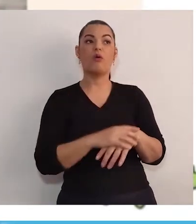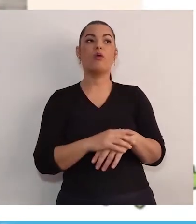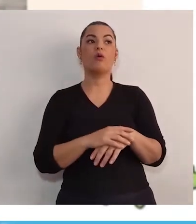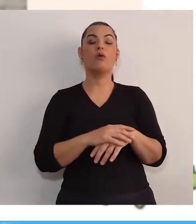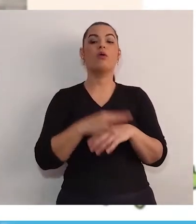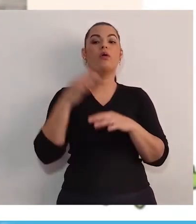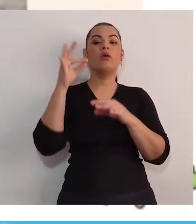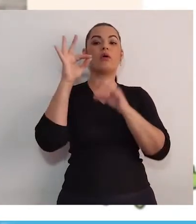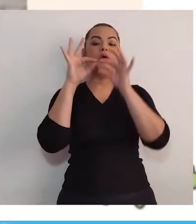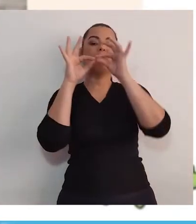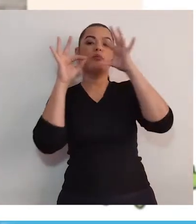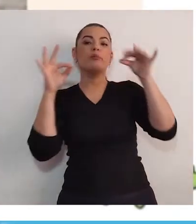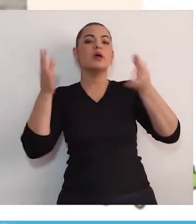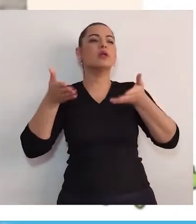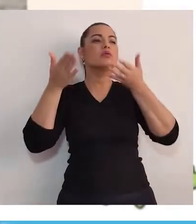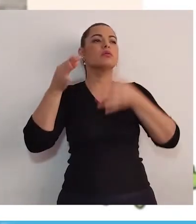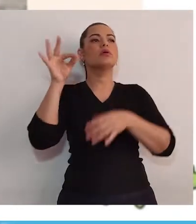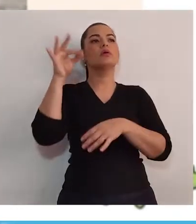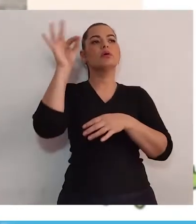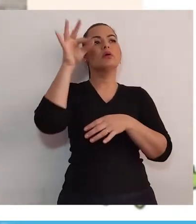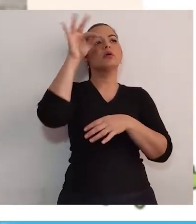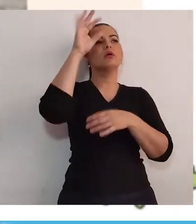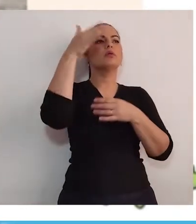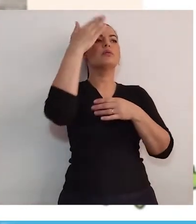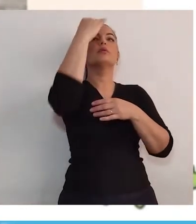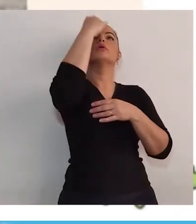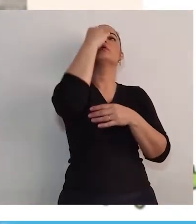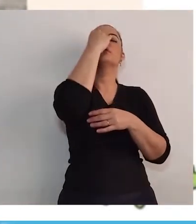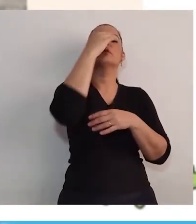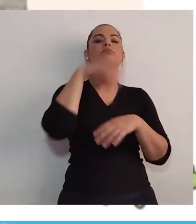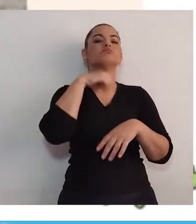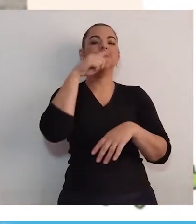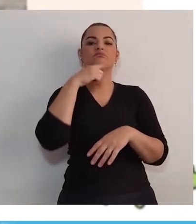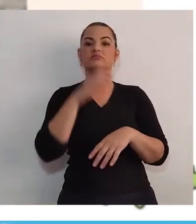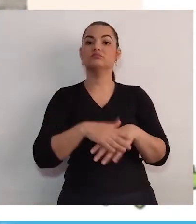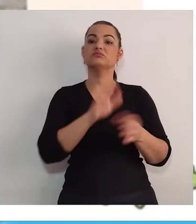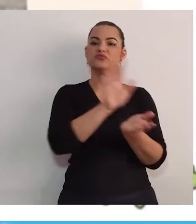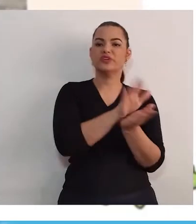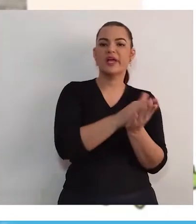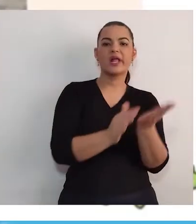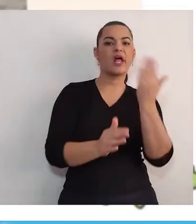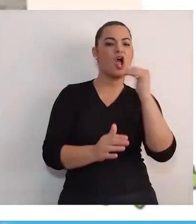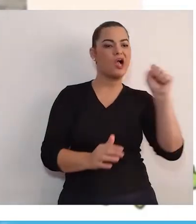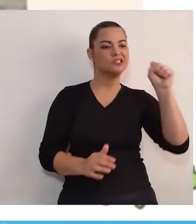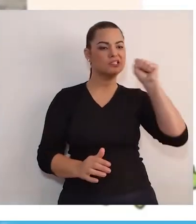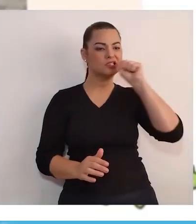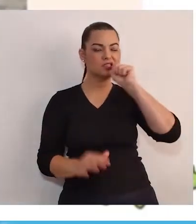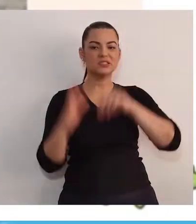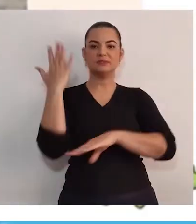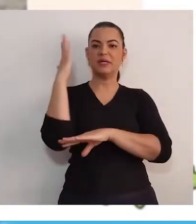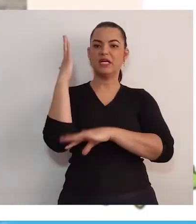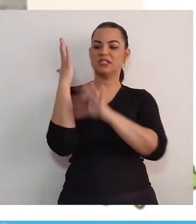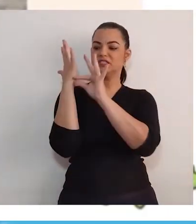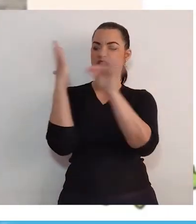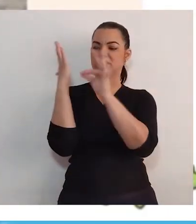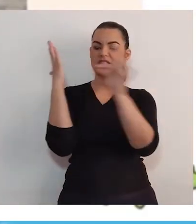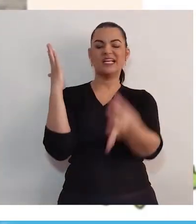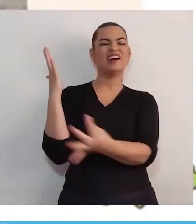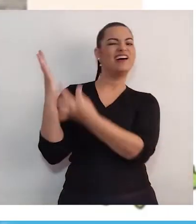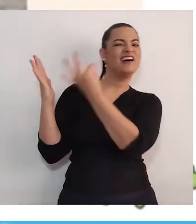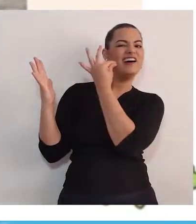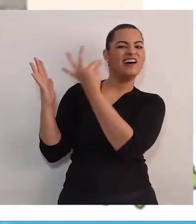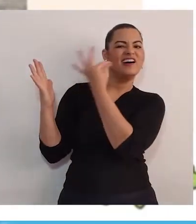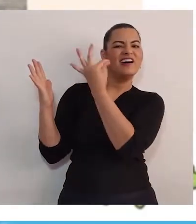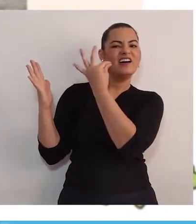Mas nada resolvia. O jacaré roía a cenoura, cutucava o dente com um graveto bem